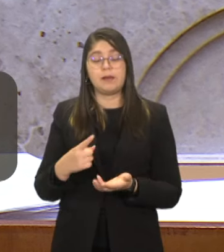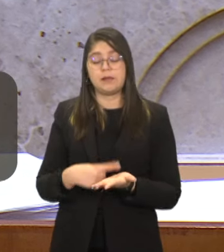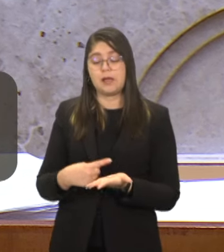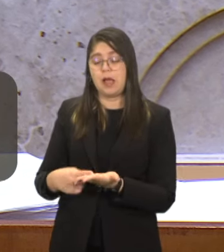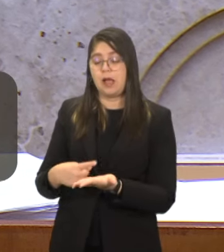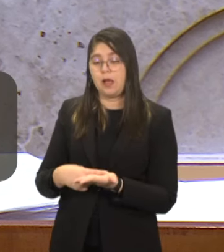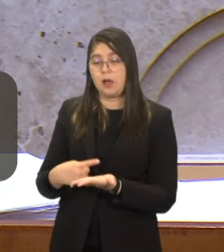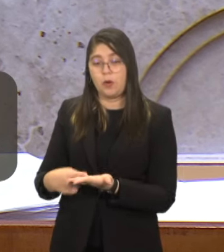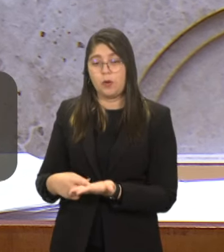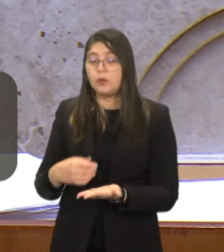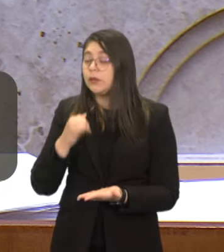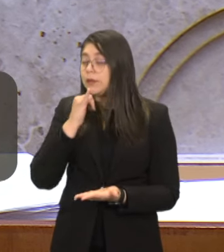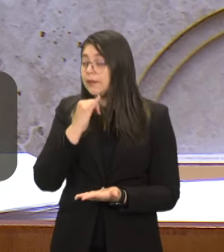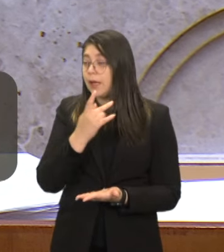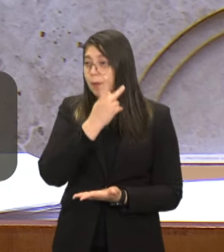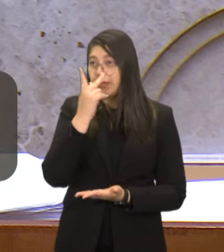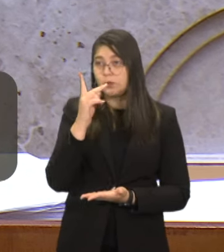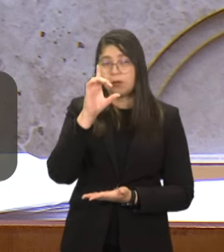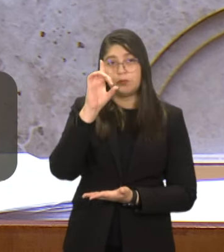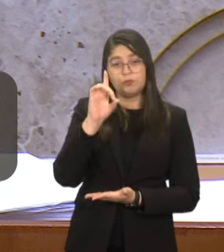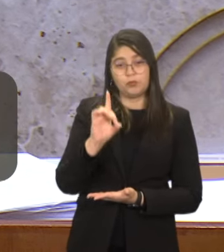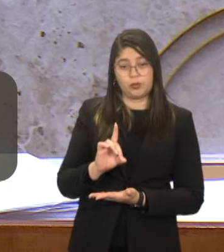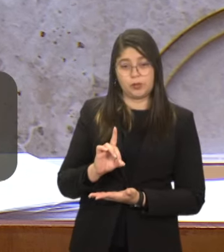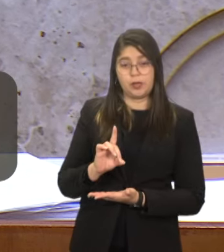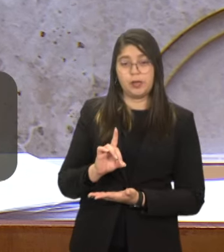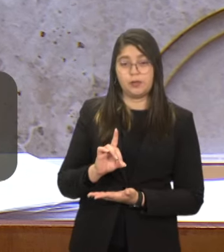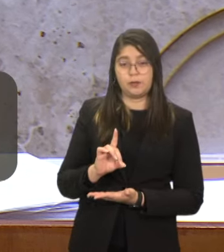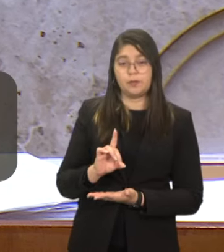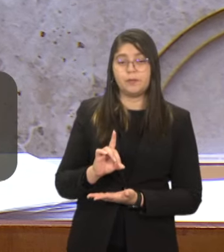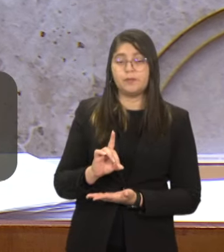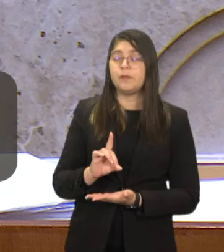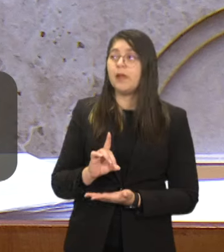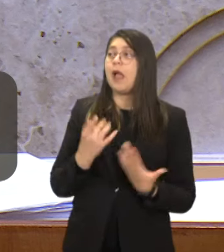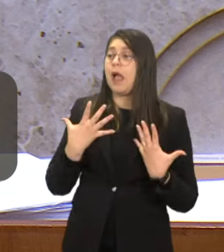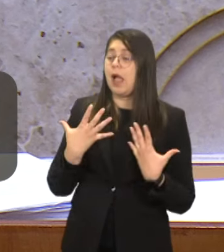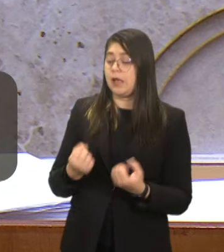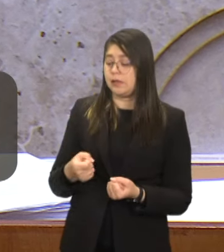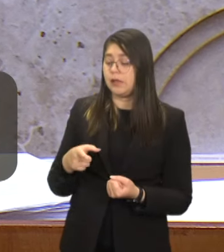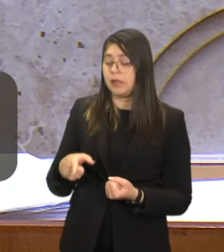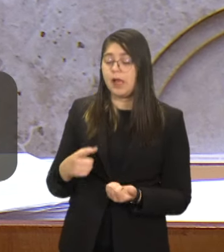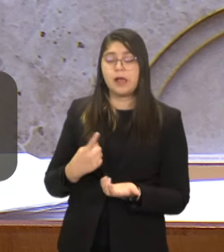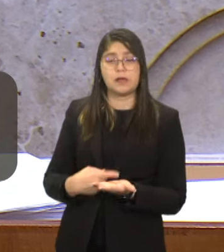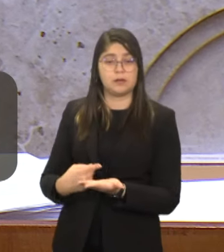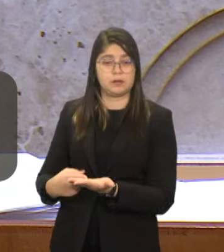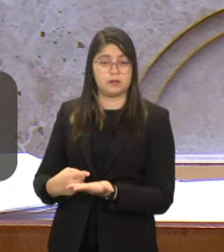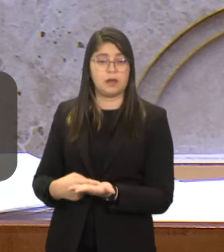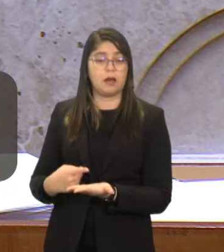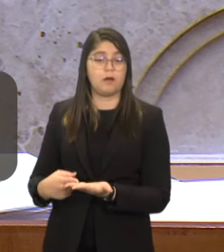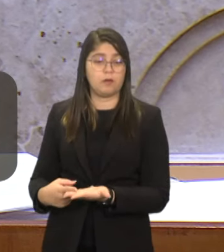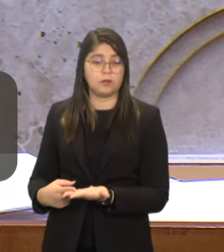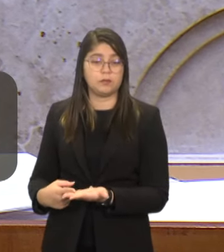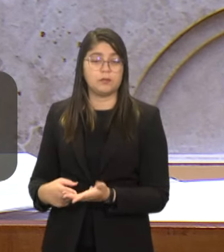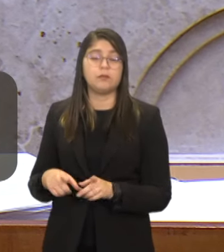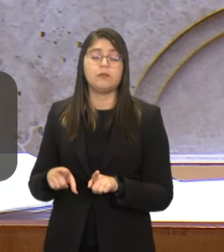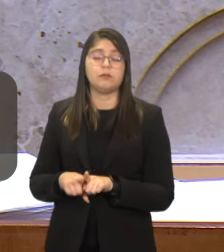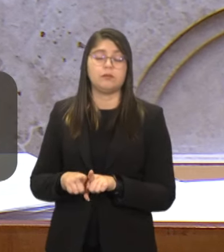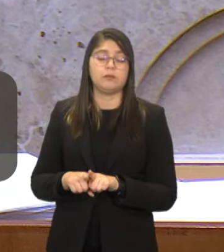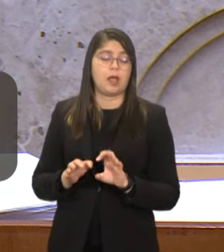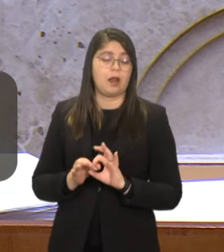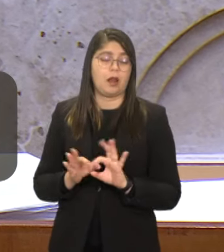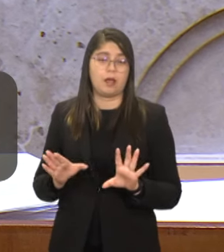dos direitos aderirem voluntariamente às suas cláusulas. E, além disso, prevê a observância ao processo